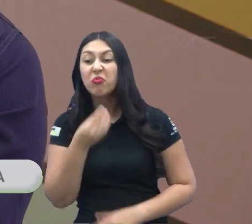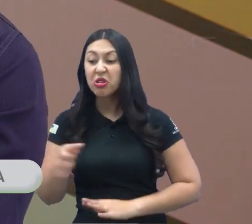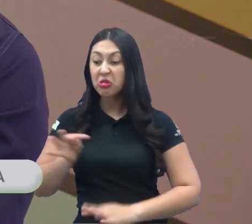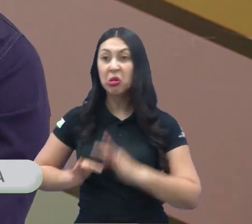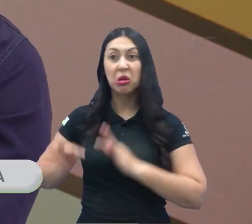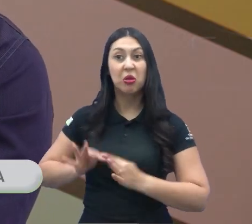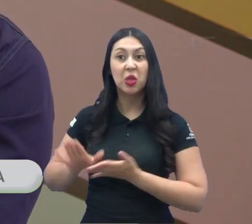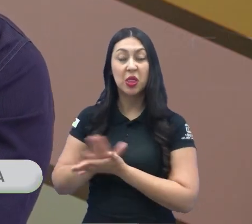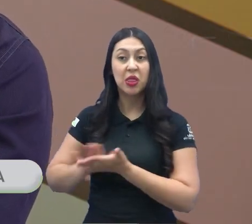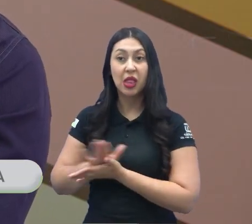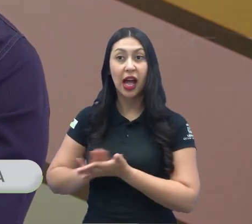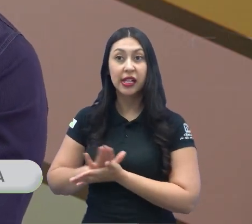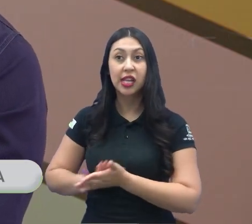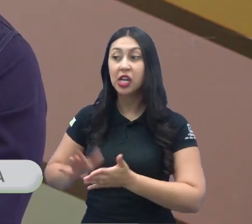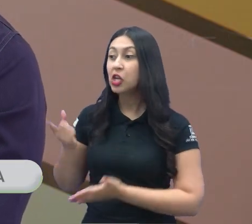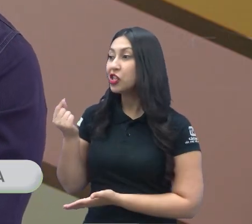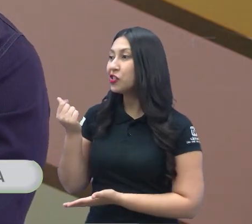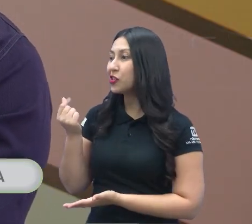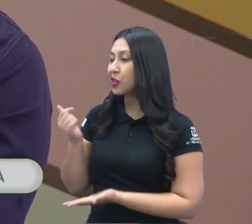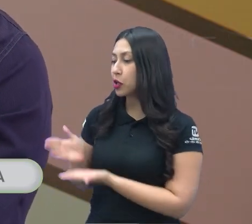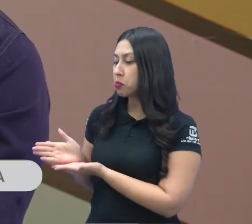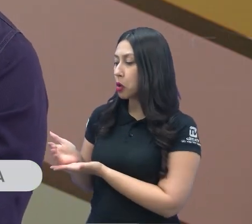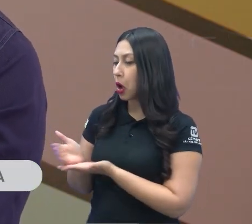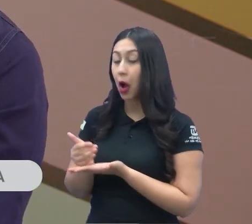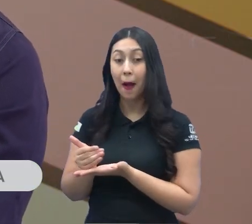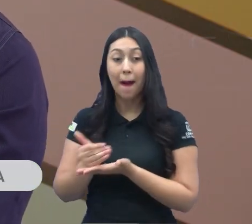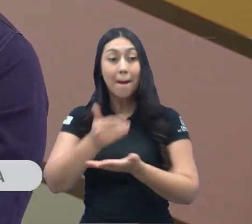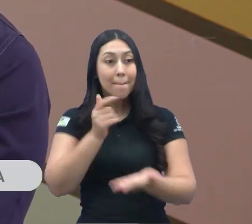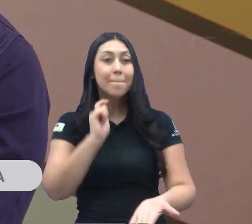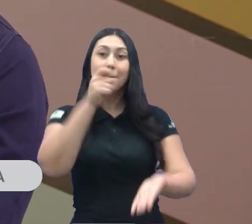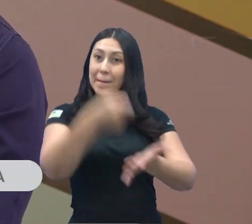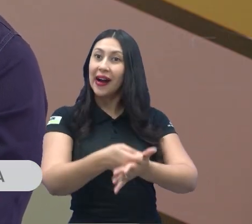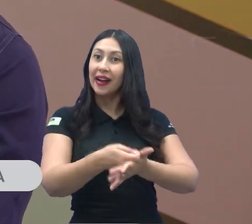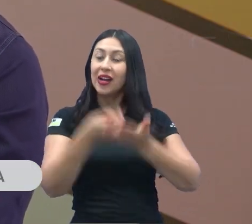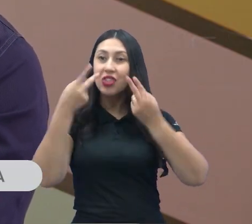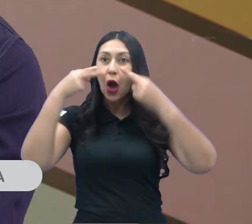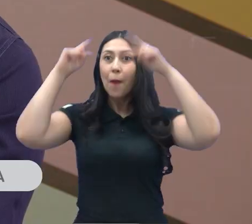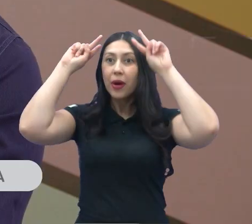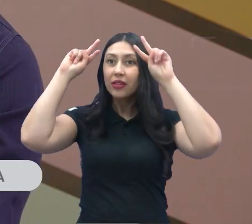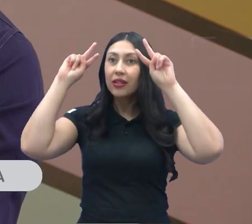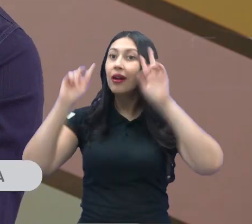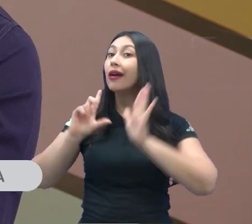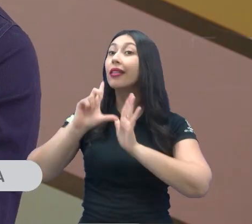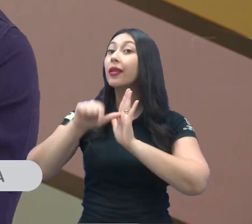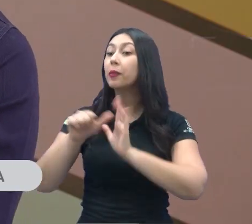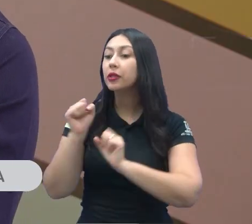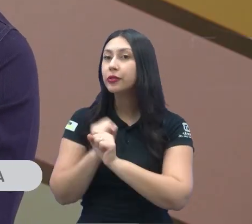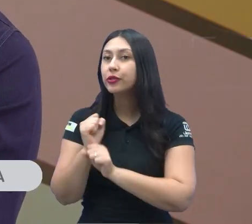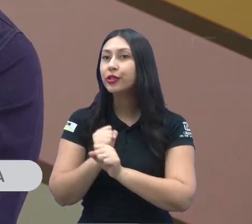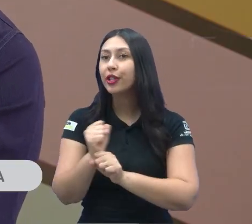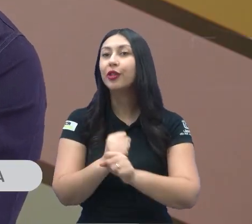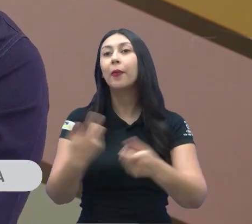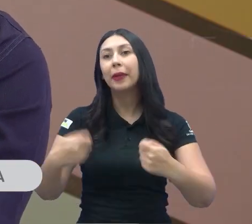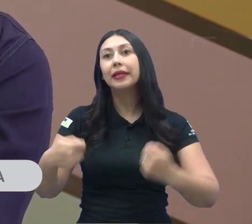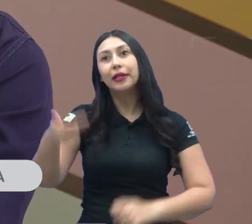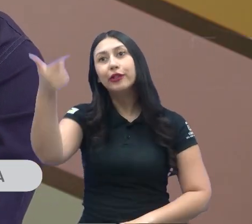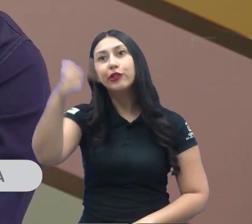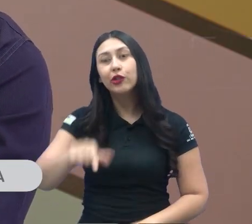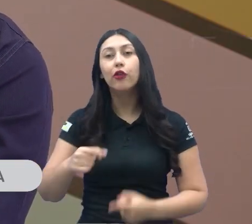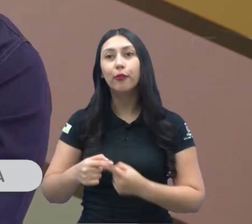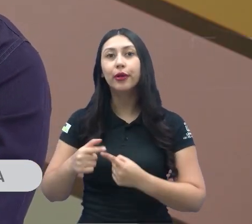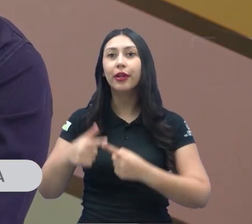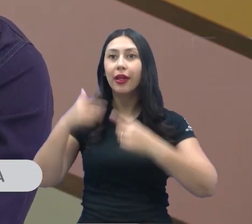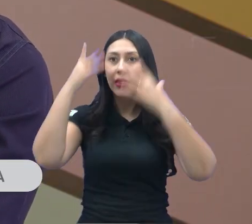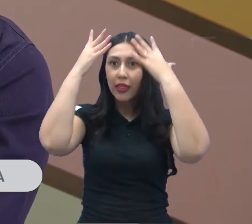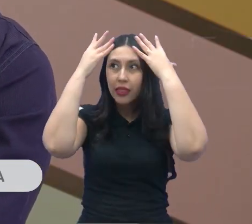juntar um dinheiro para fazer um investimento de um transplante e não trata. Aí o que acaba acontecendo é, depois de alguns anos, tem que fazer um outro transplante porque o cabelo começou a ficar